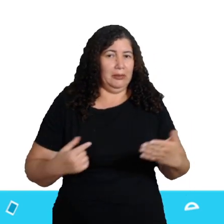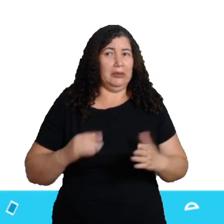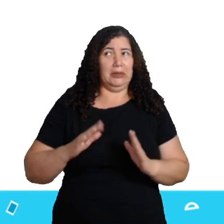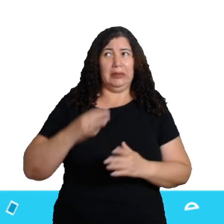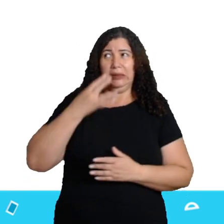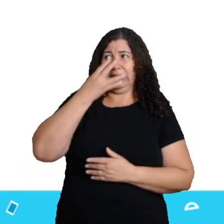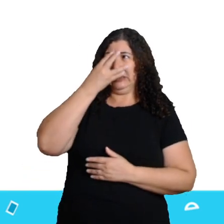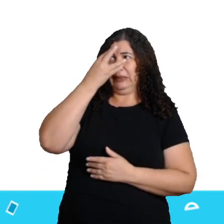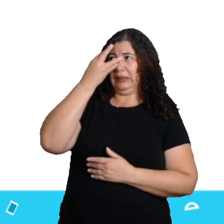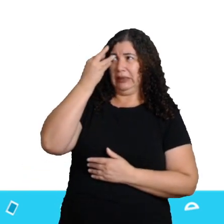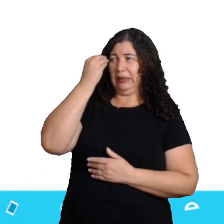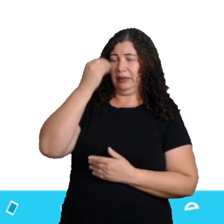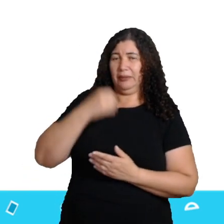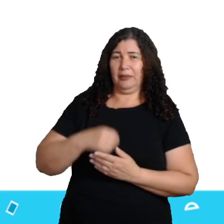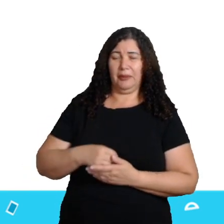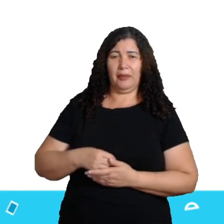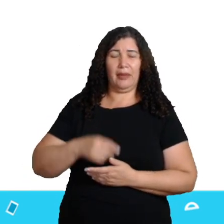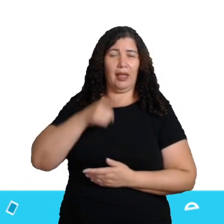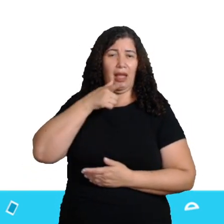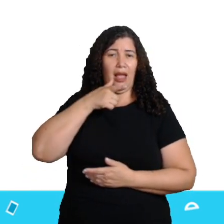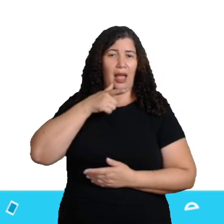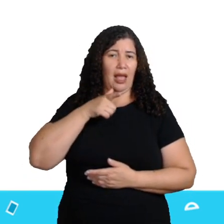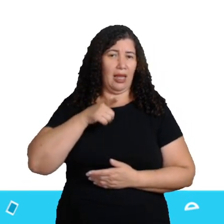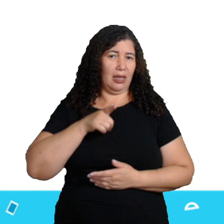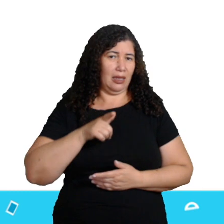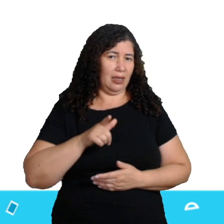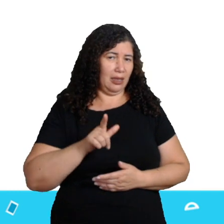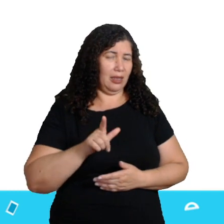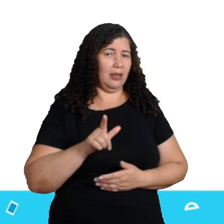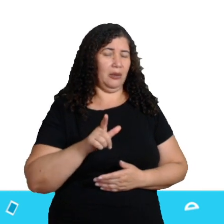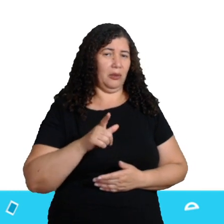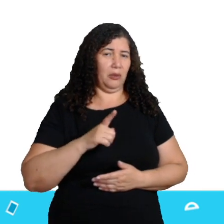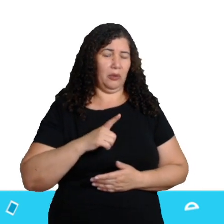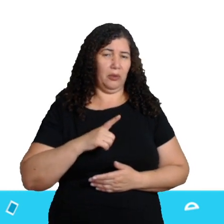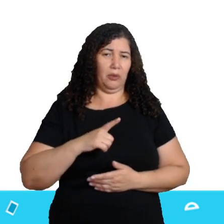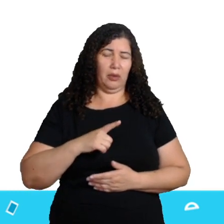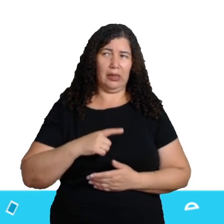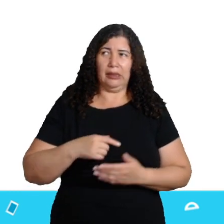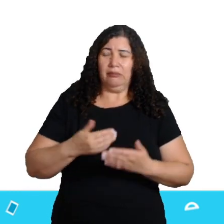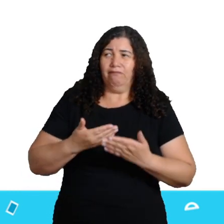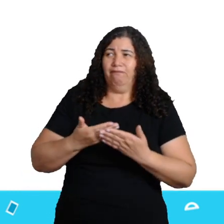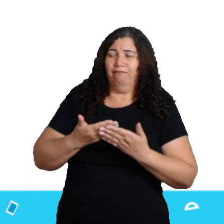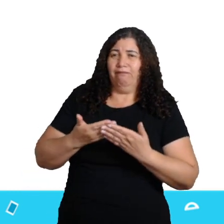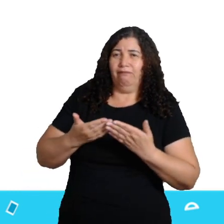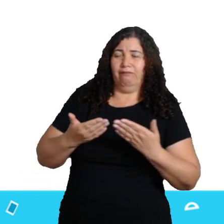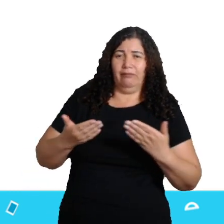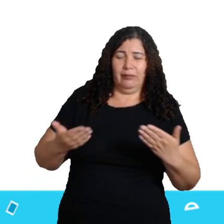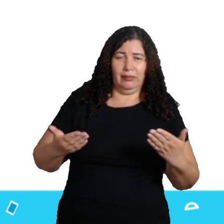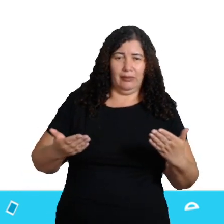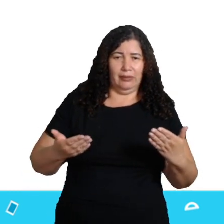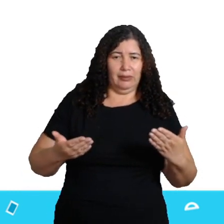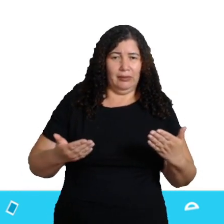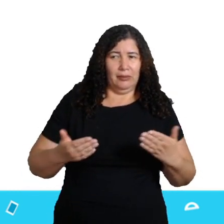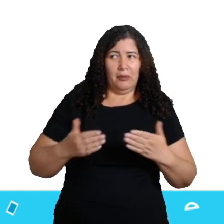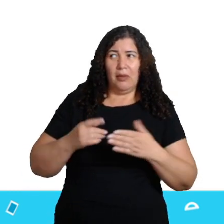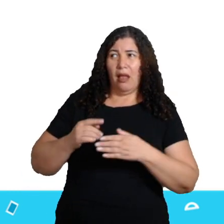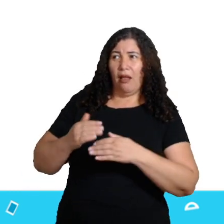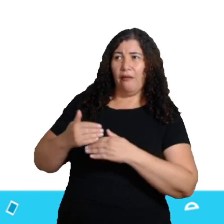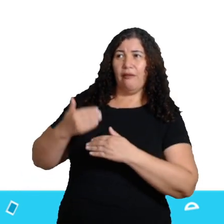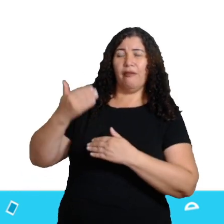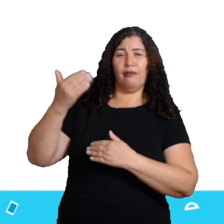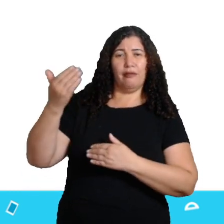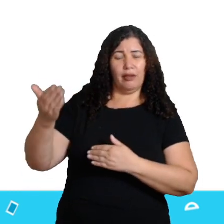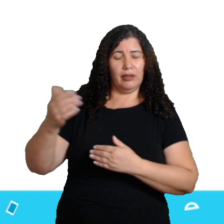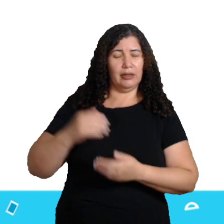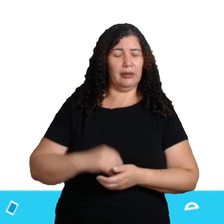esqueci a língua em que comia, em que pedia para ir lá fora, em